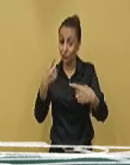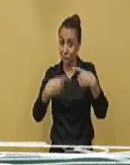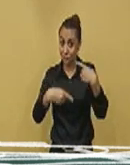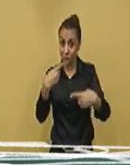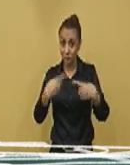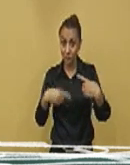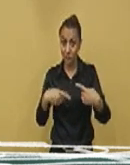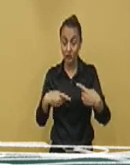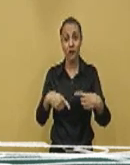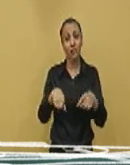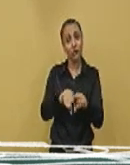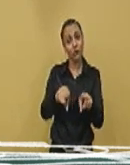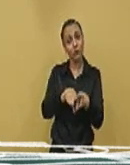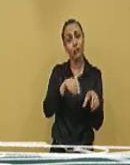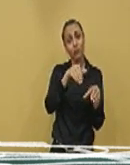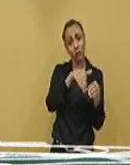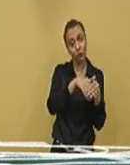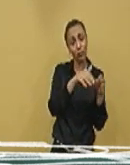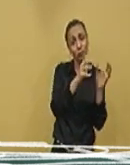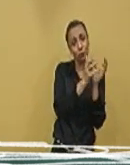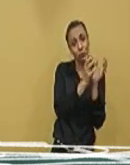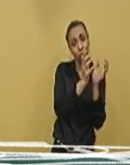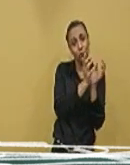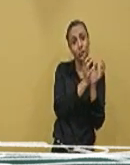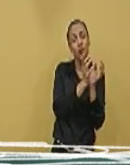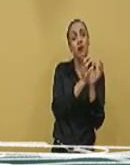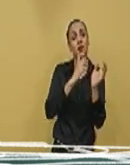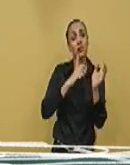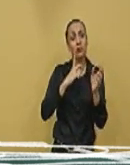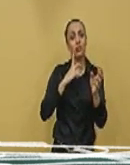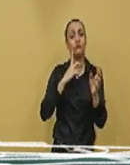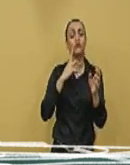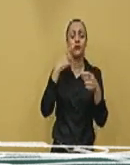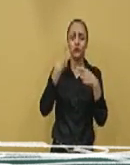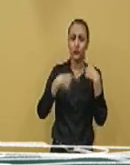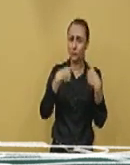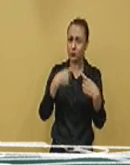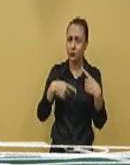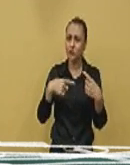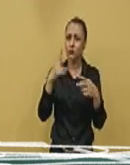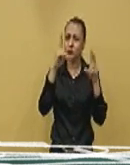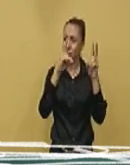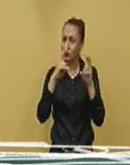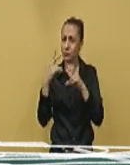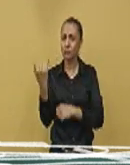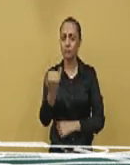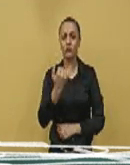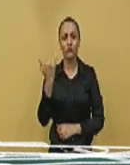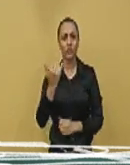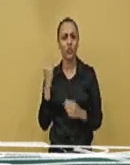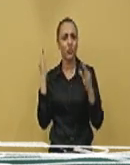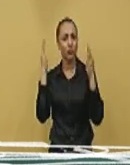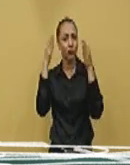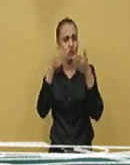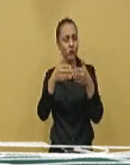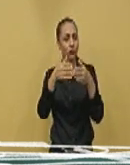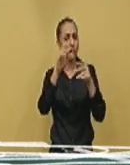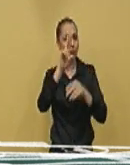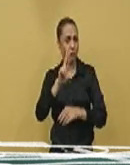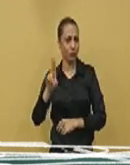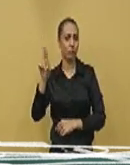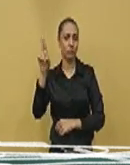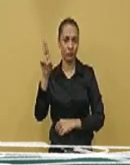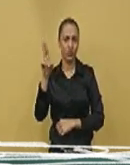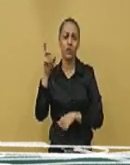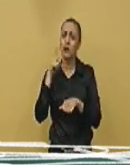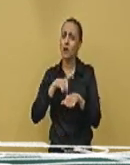do pleito, pessoal, nós estamos discutindo questões importantes que se referem à nossa universidade. É